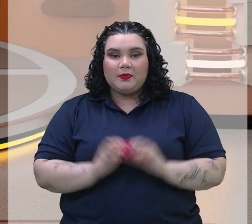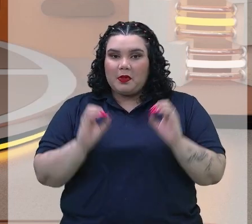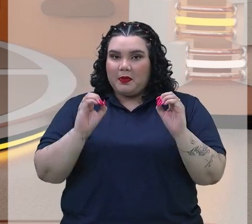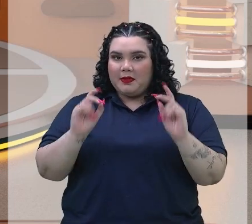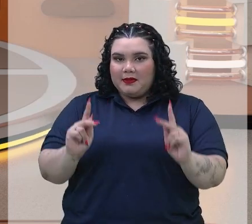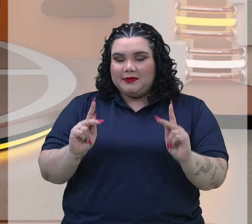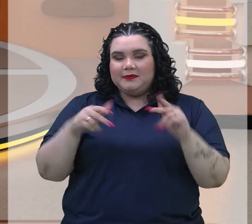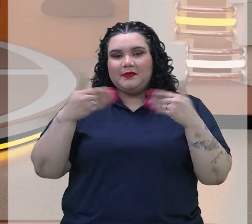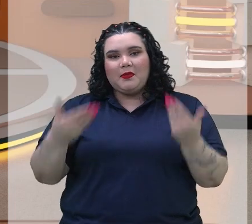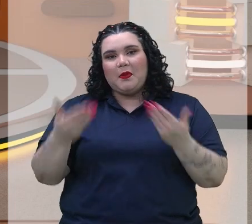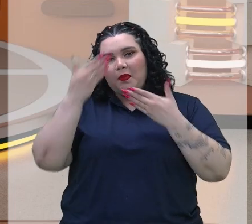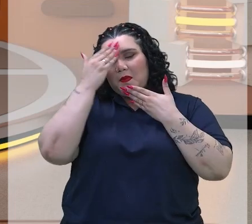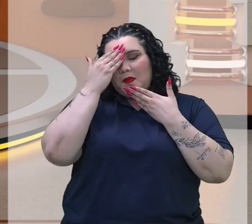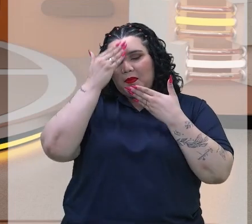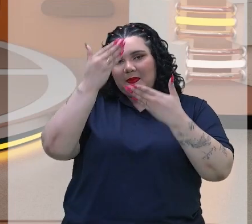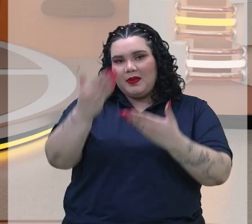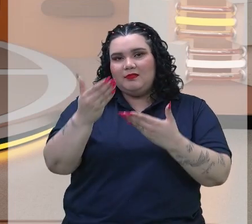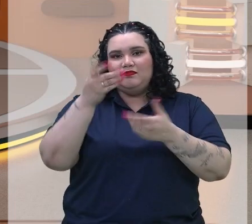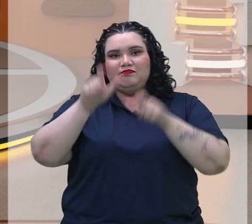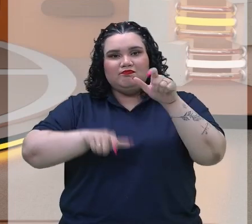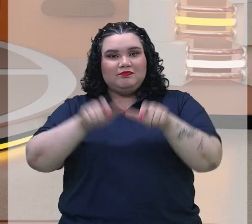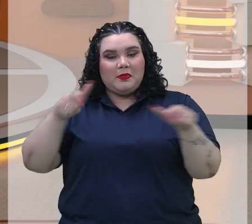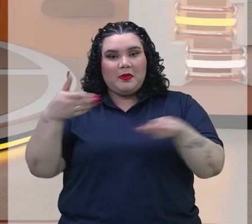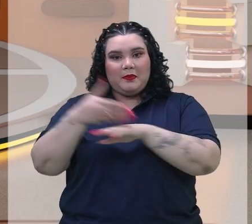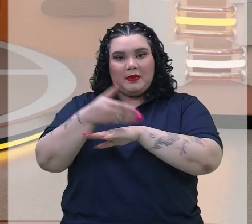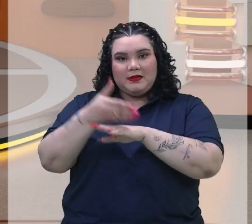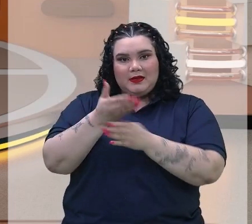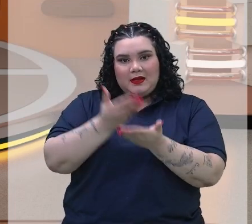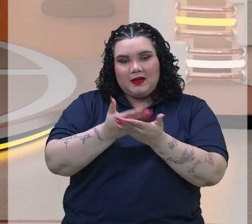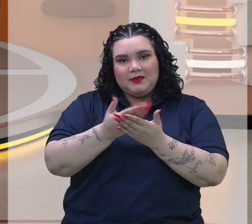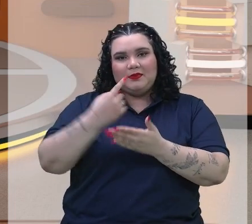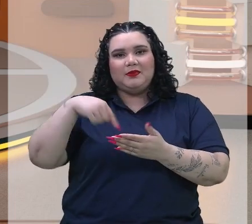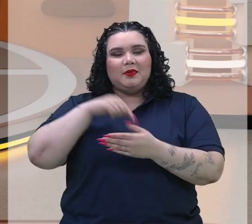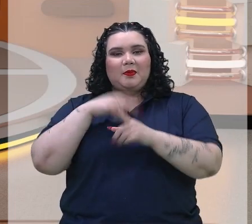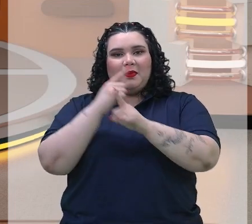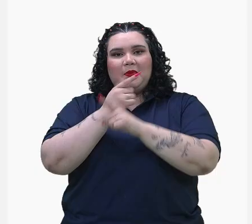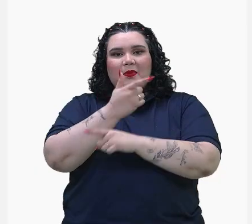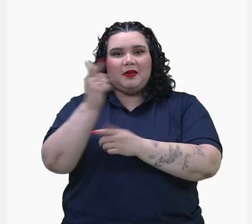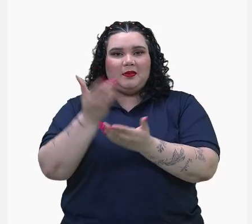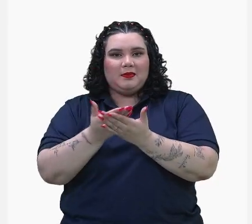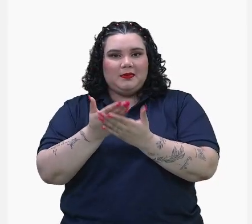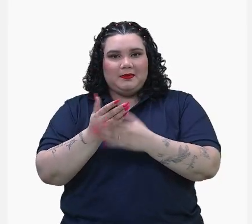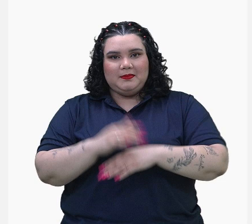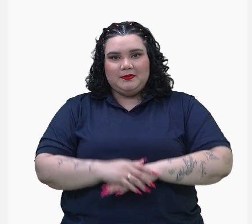gente? Eu quero agradecer muito a participação de vocês. A gente vai encerrando nossa aula por aqui.